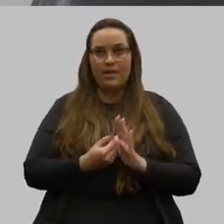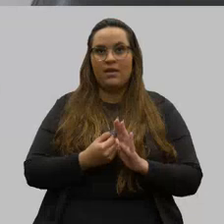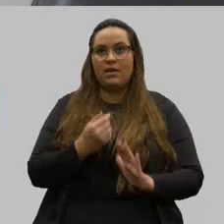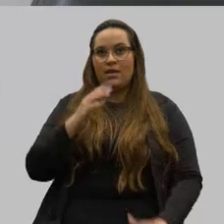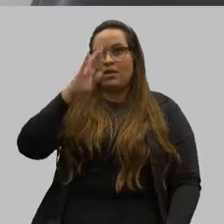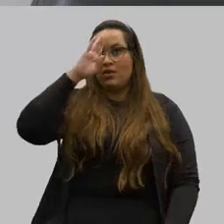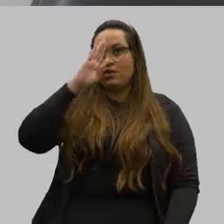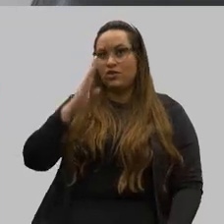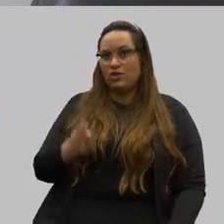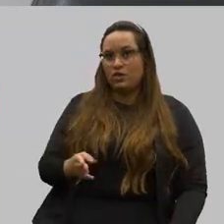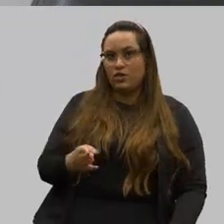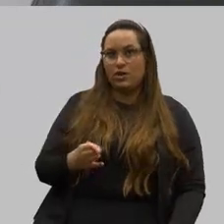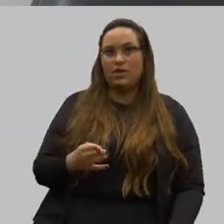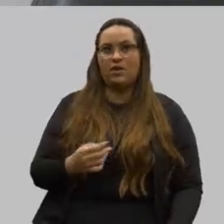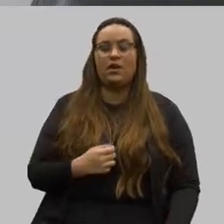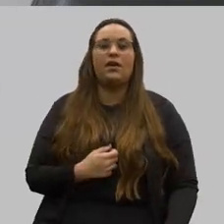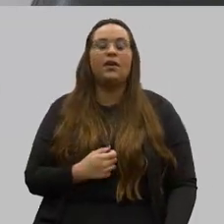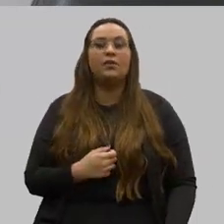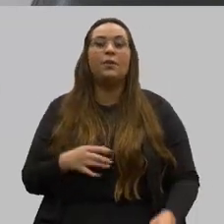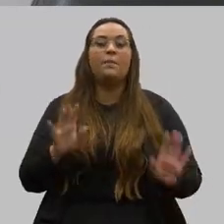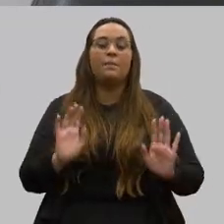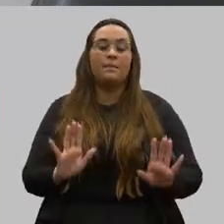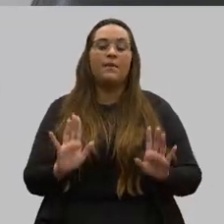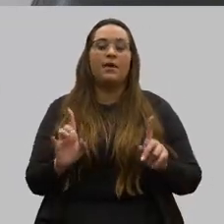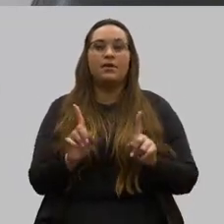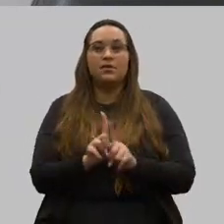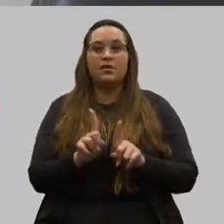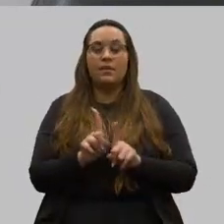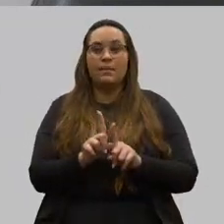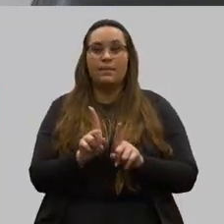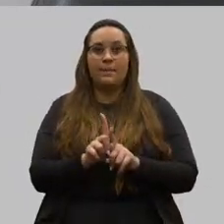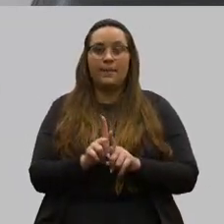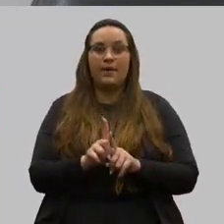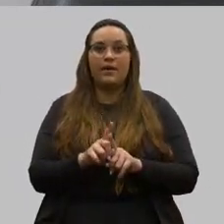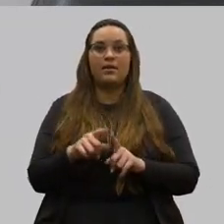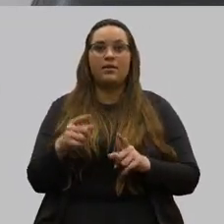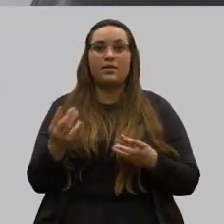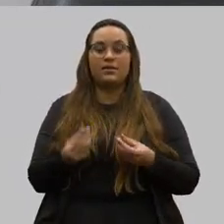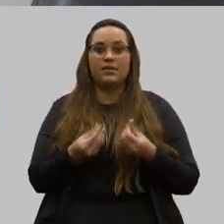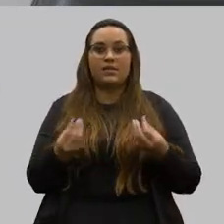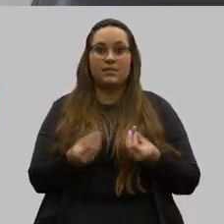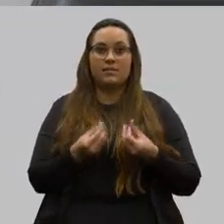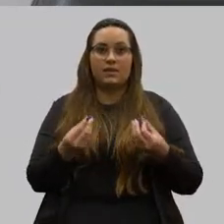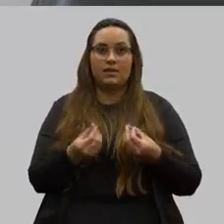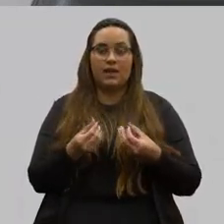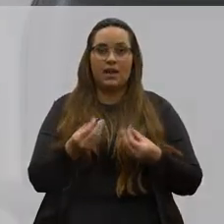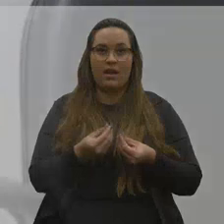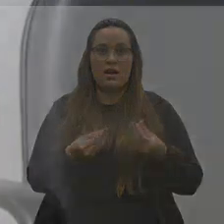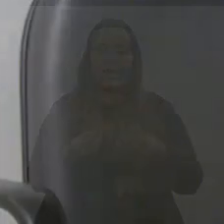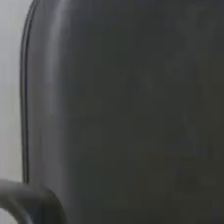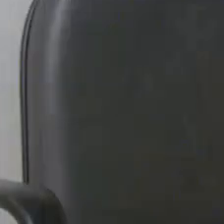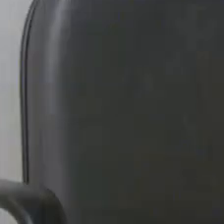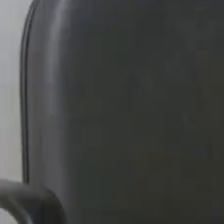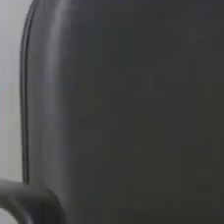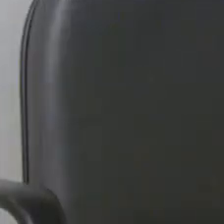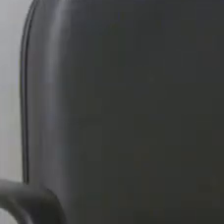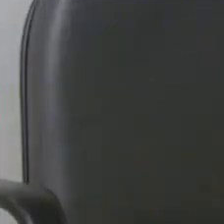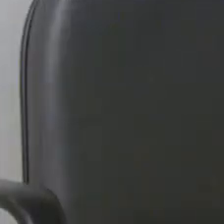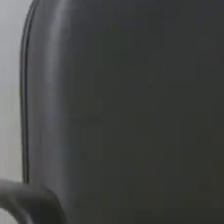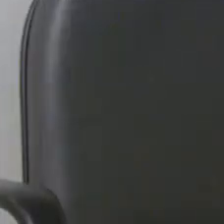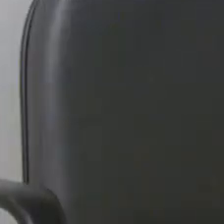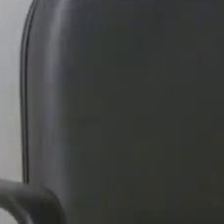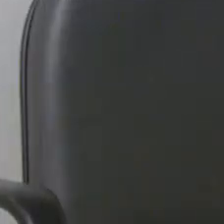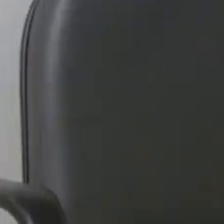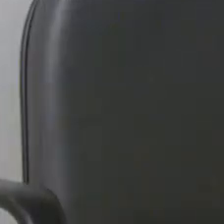ligado ao Senhor Mas a sua sensibilidade olhar PR as regiões Eu lembro que toda vez que a gente chega ali para